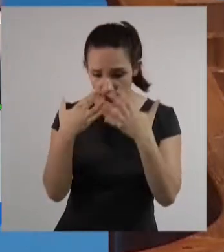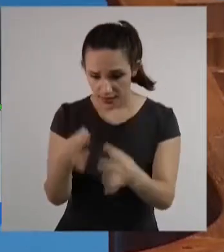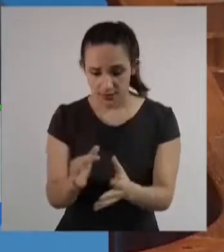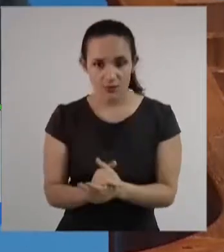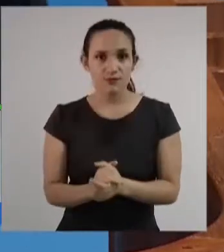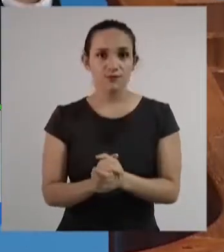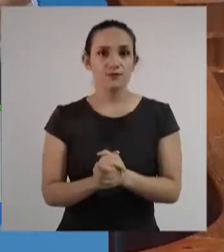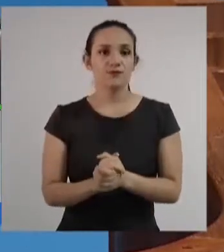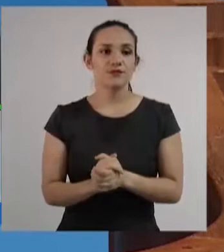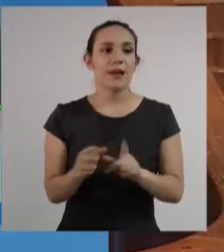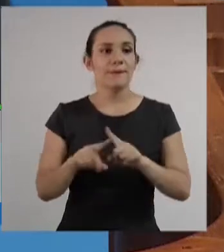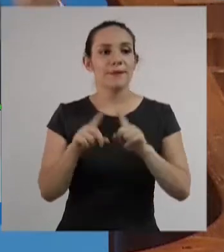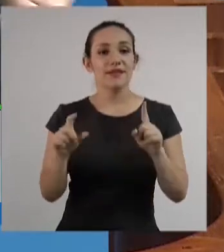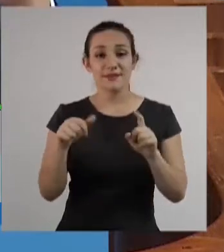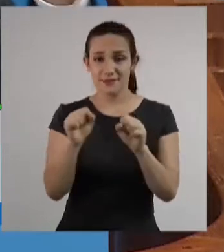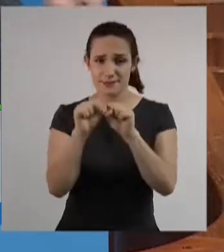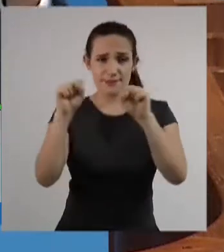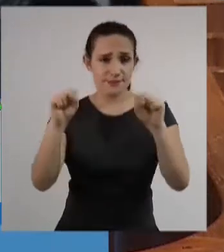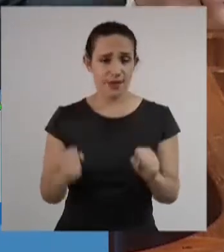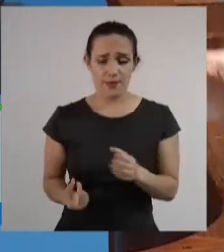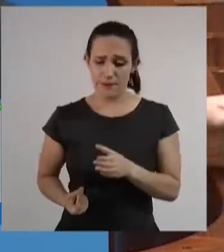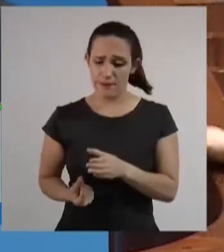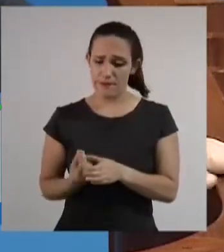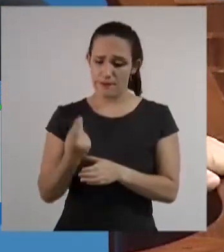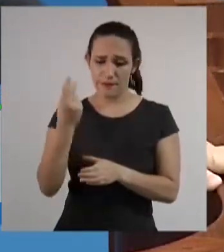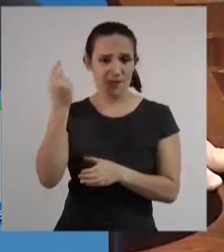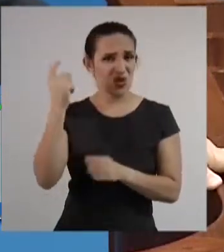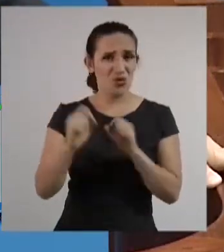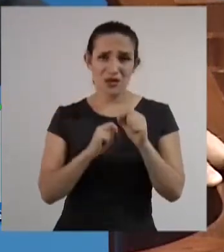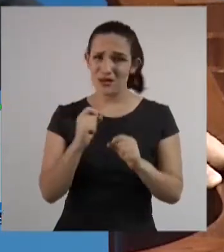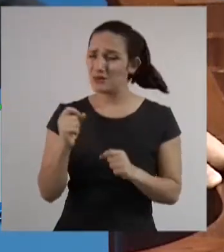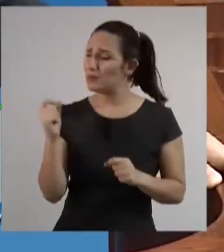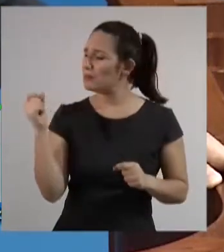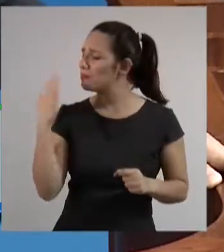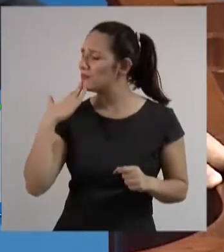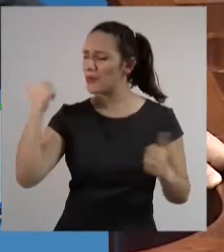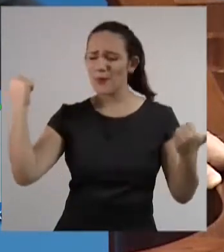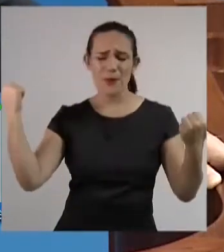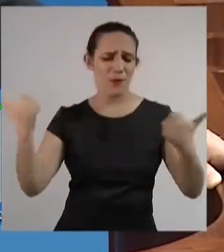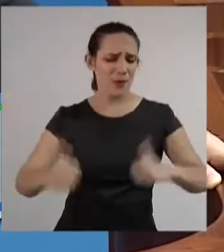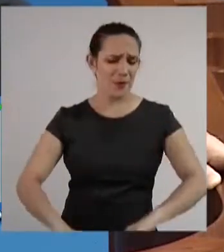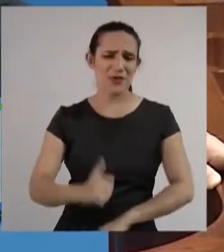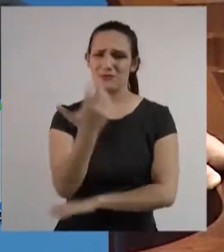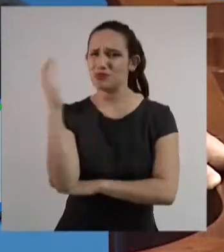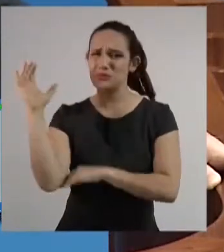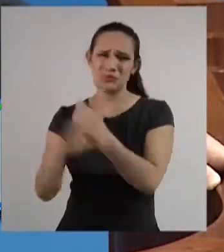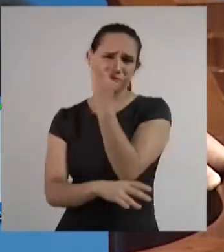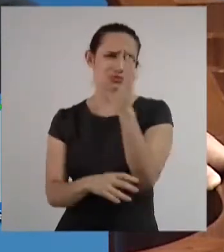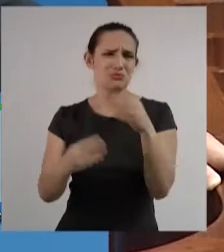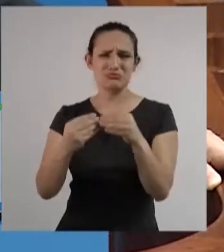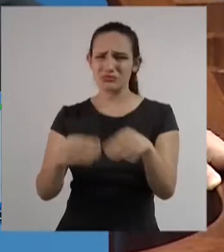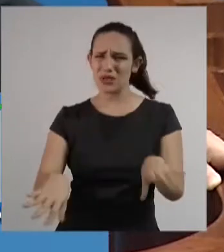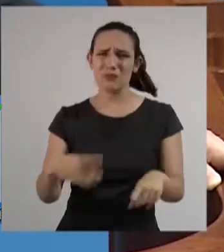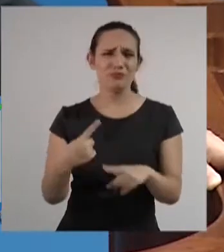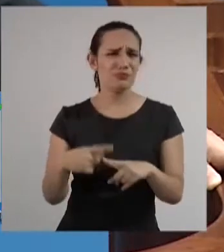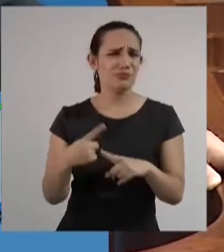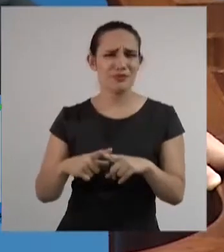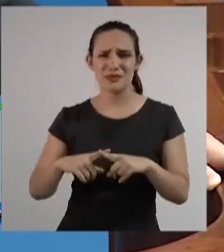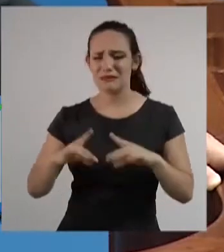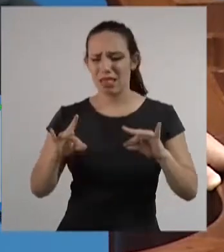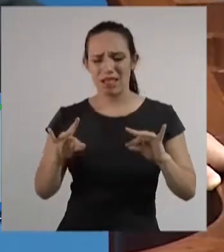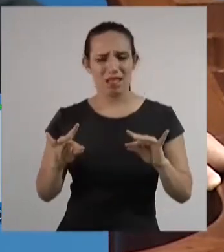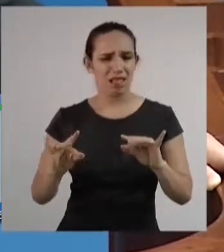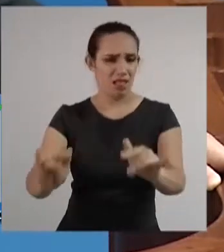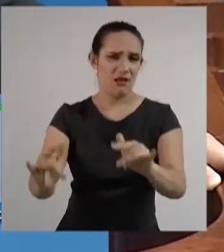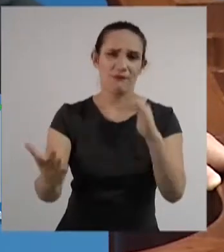nosso sistema capitalista está levando a um caos na questão ambiental, porque há muita